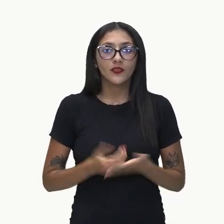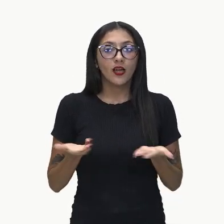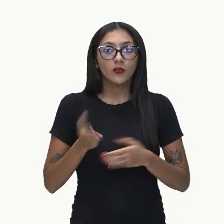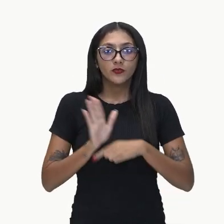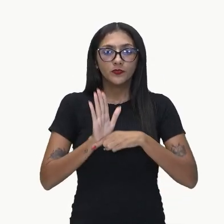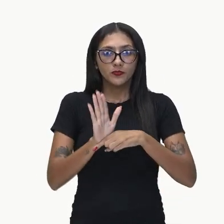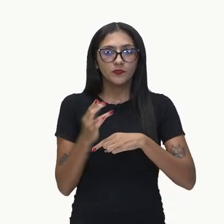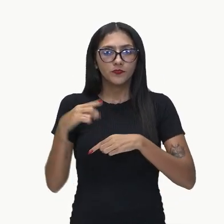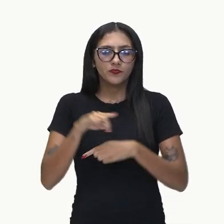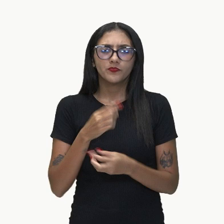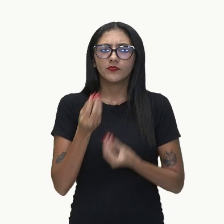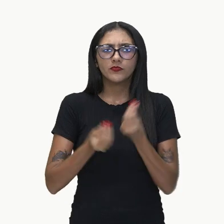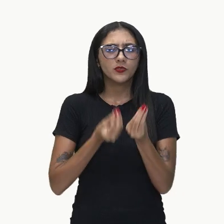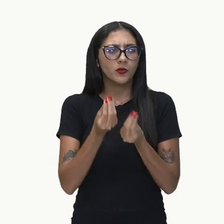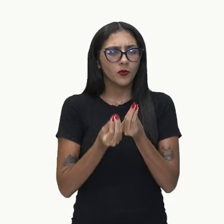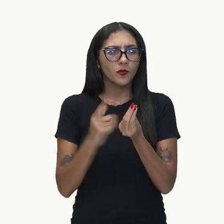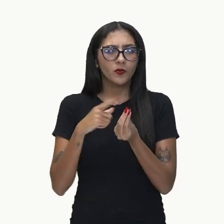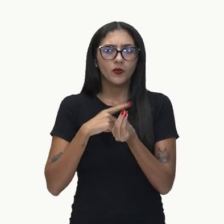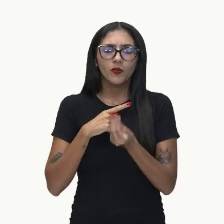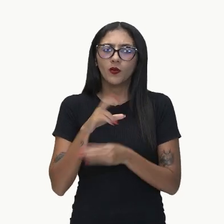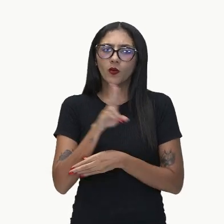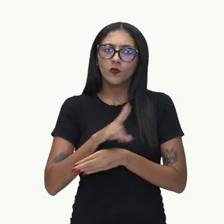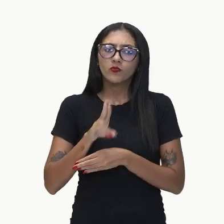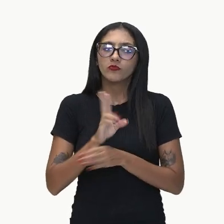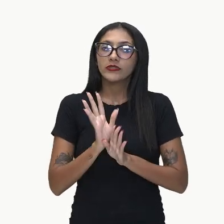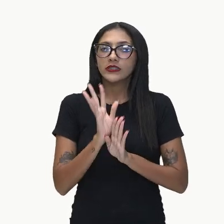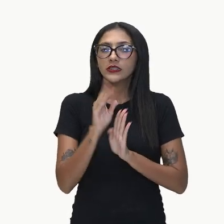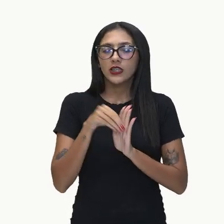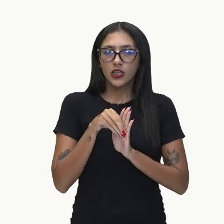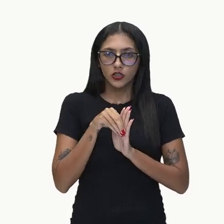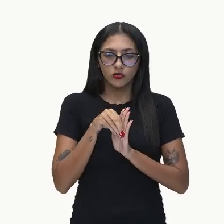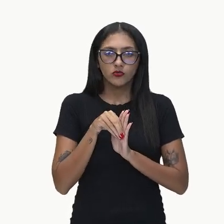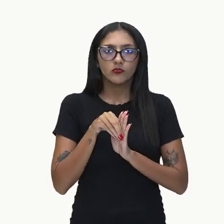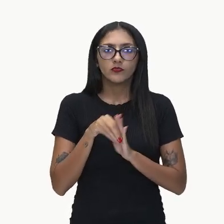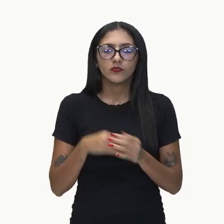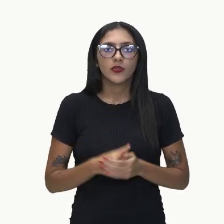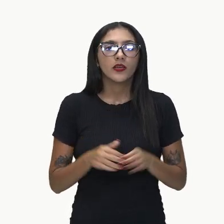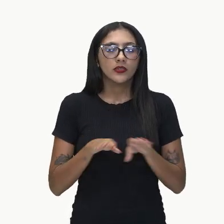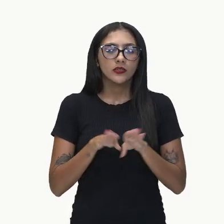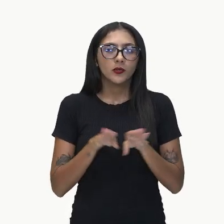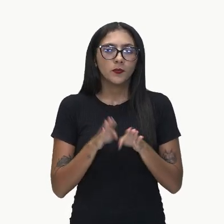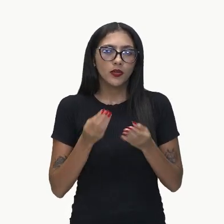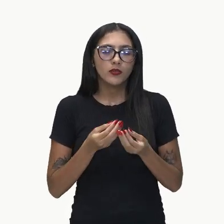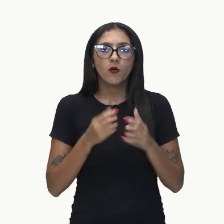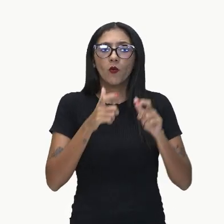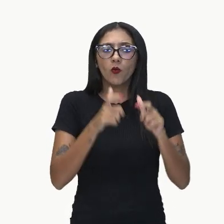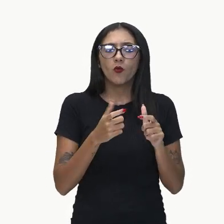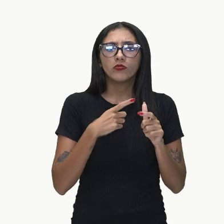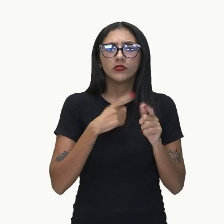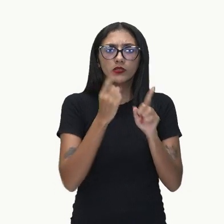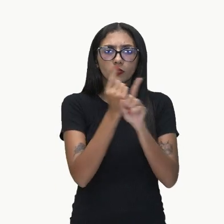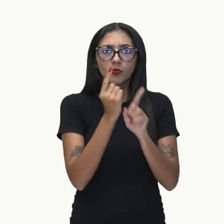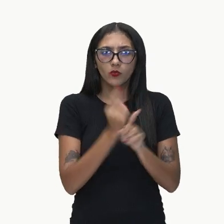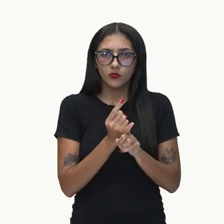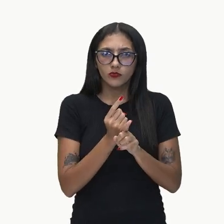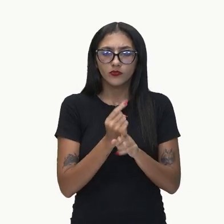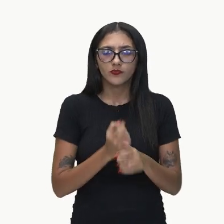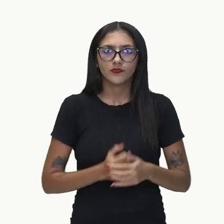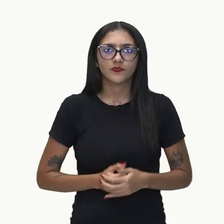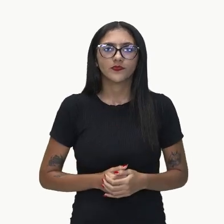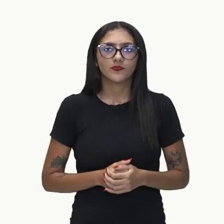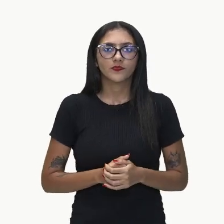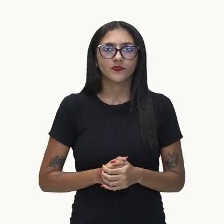no geral, quais são as funções oxigenadas existentes e que nós vamos estudar, certo? Então,